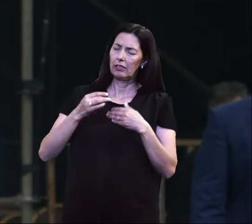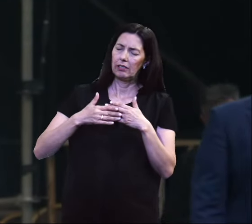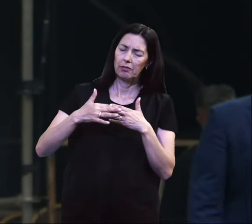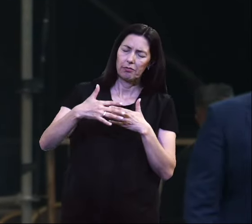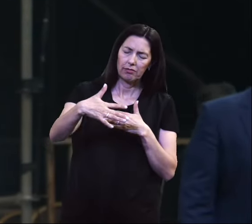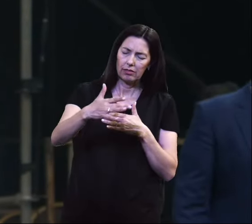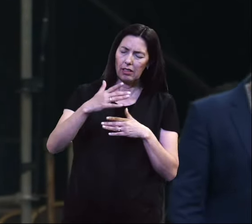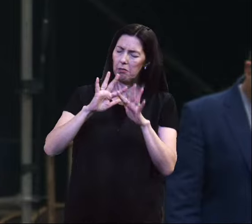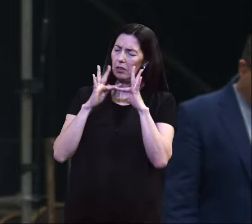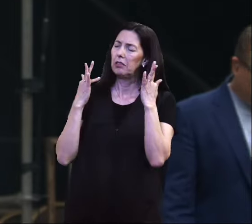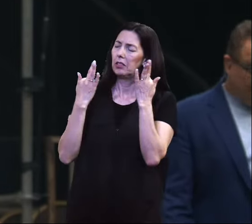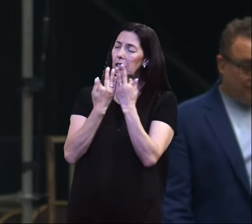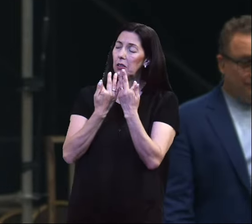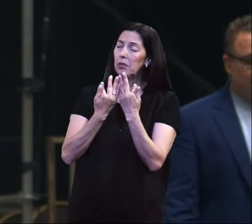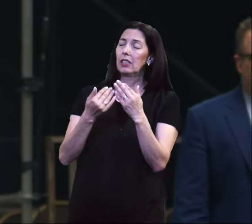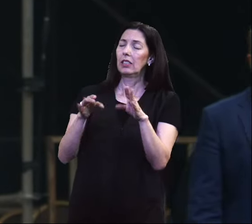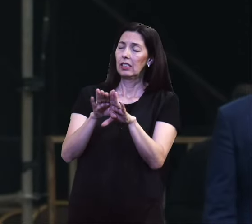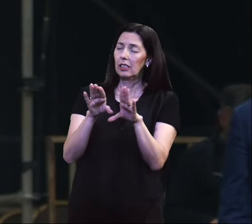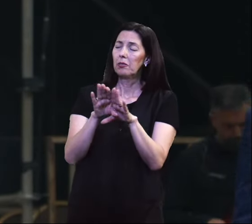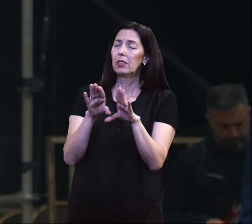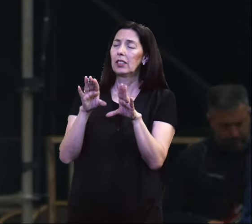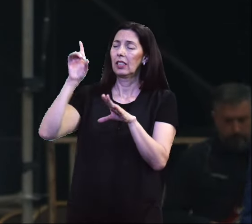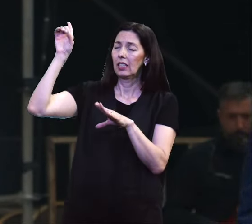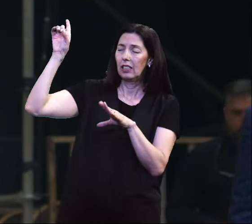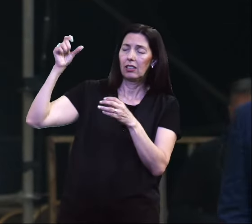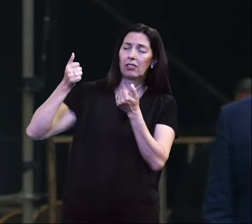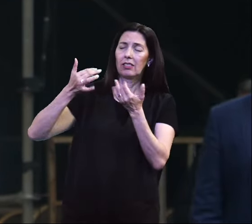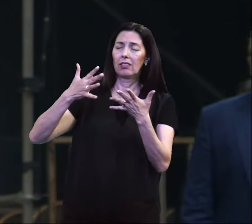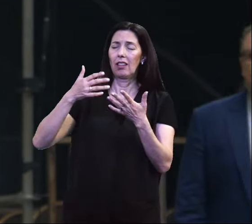para os meus. Eu quero, Senhor,